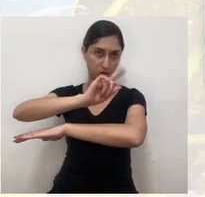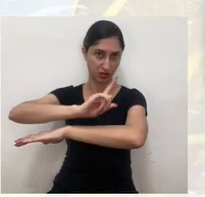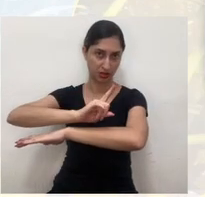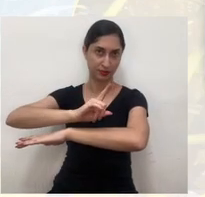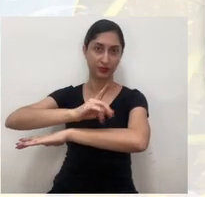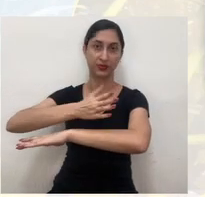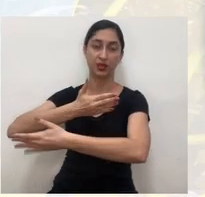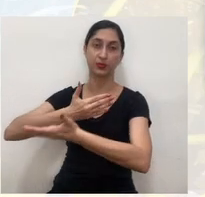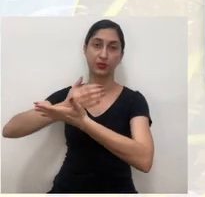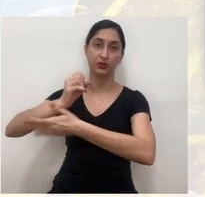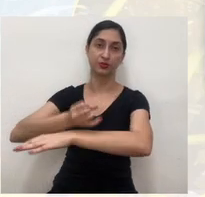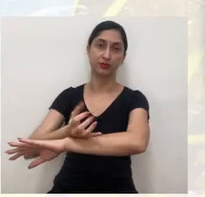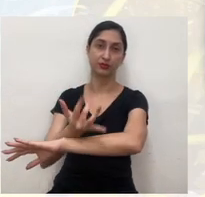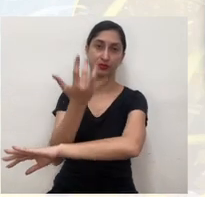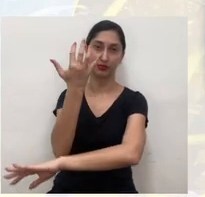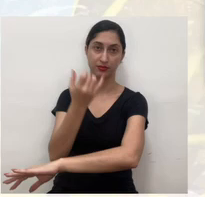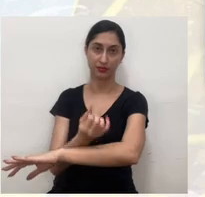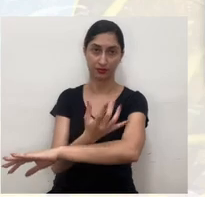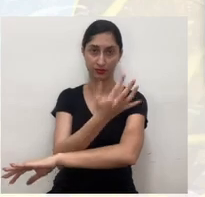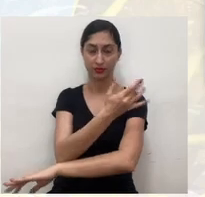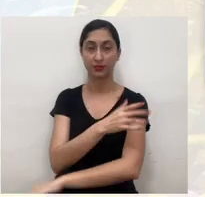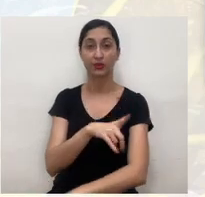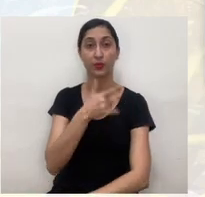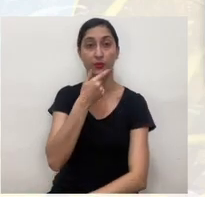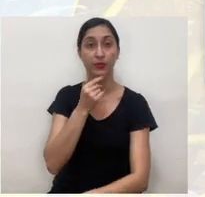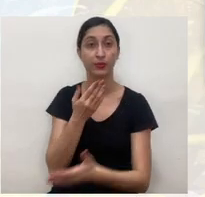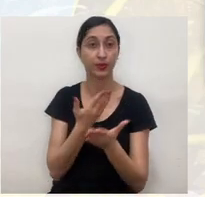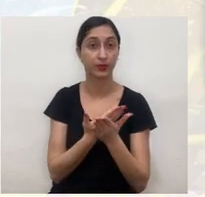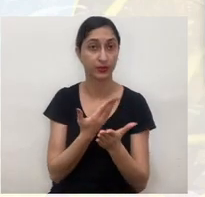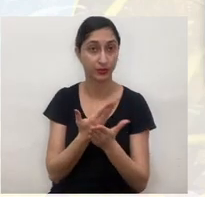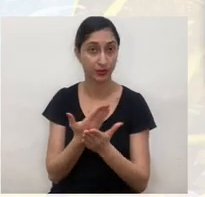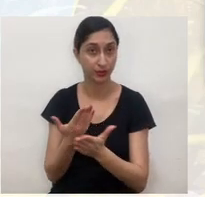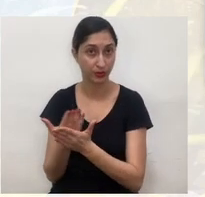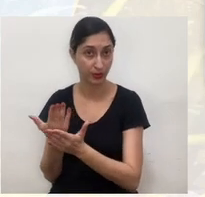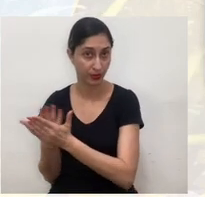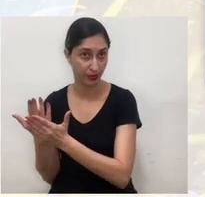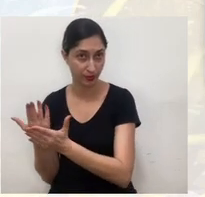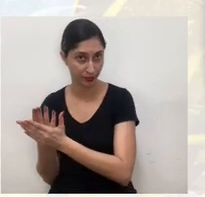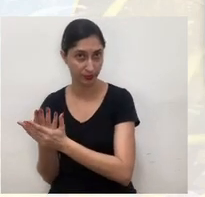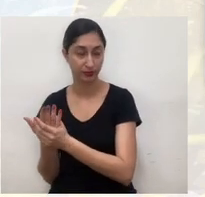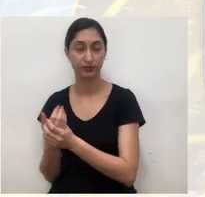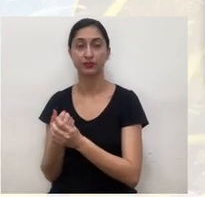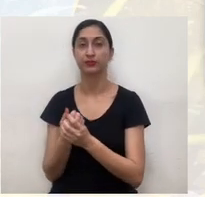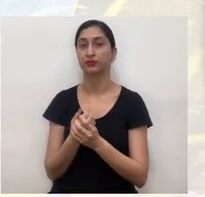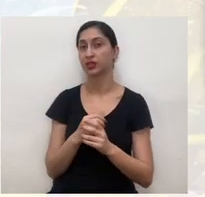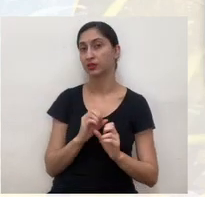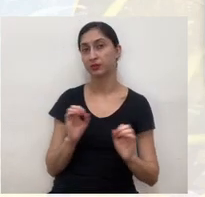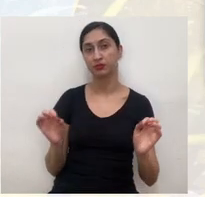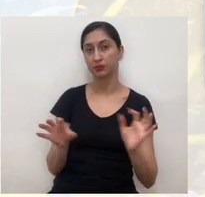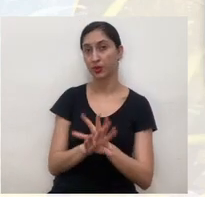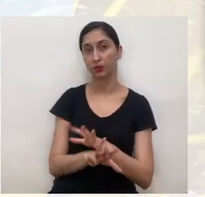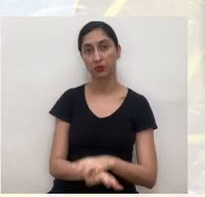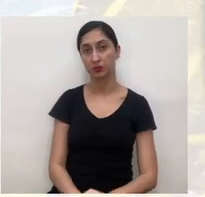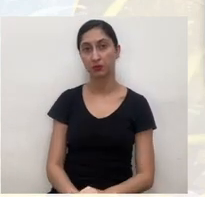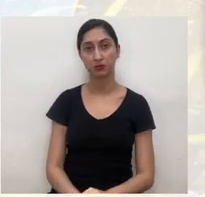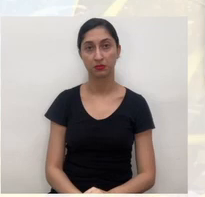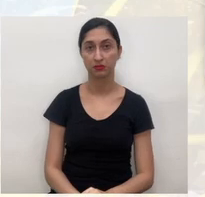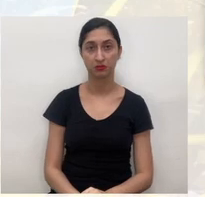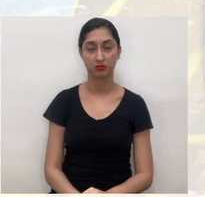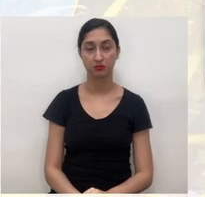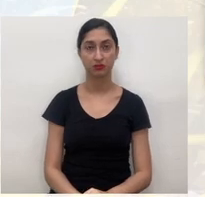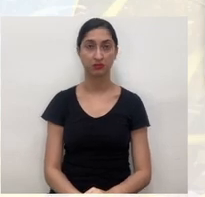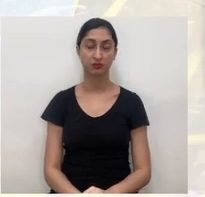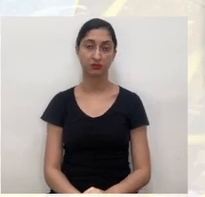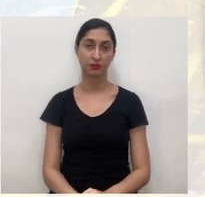ali. Ele fez um levantamento dessas plantas e usou ali e pronto. Com isso, as plantas que